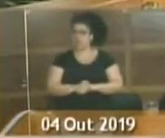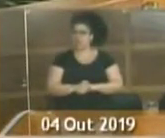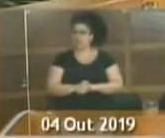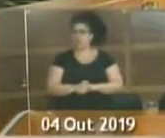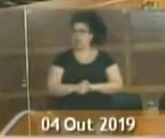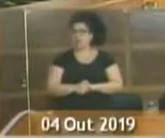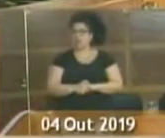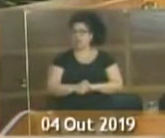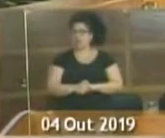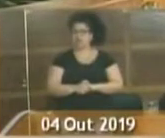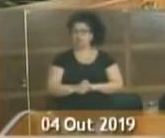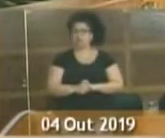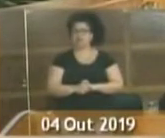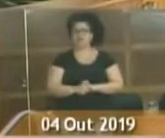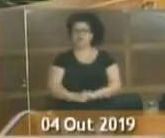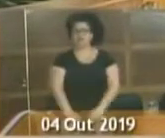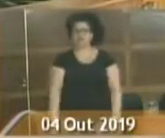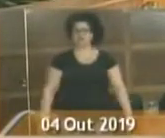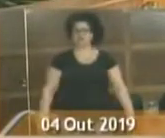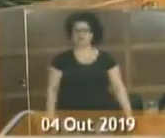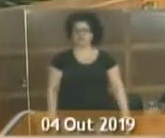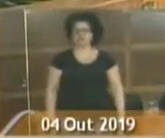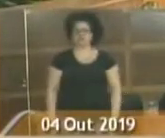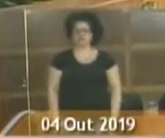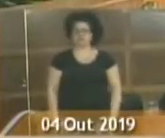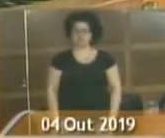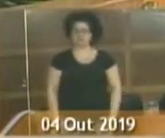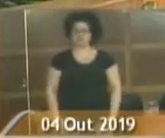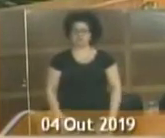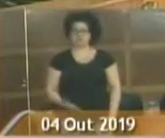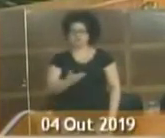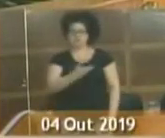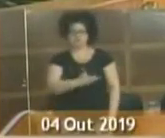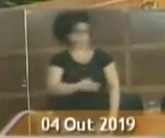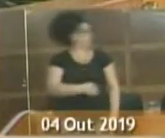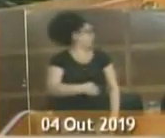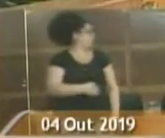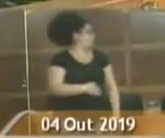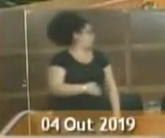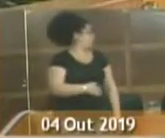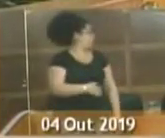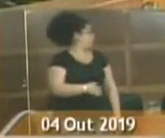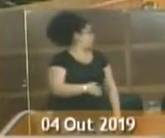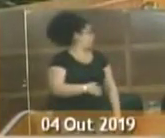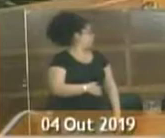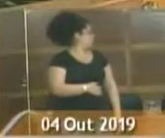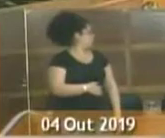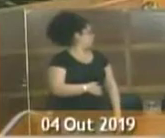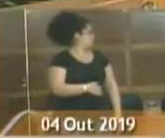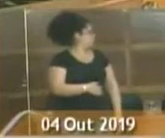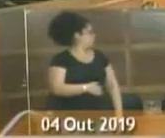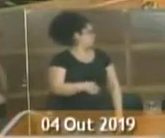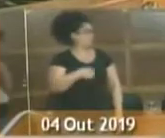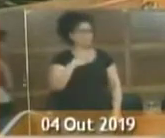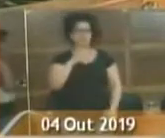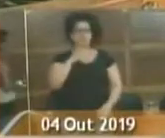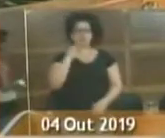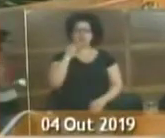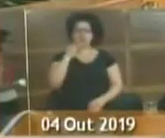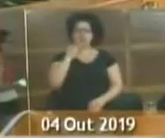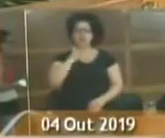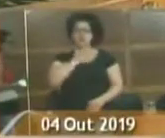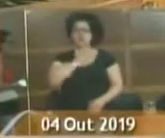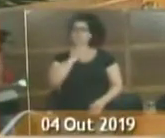para Ana Carolina. Bom dia a todos. Eu só Gabriela, desculpa. Só queria fazer uma homenagem ao